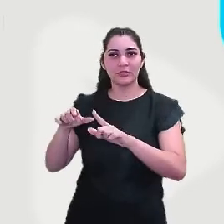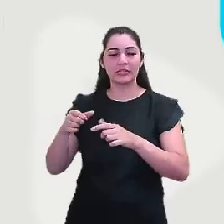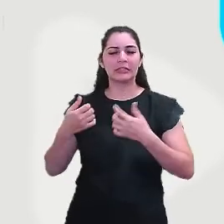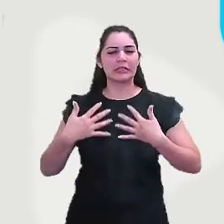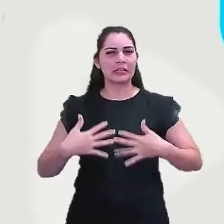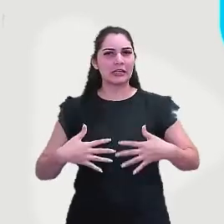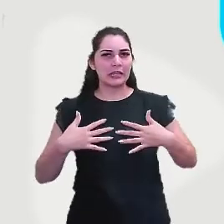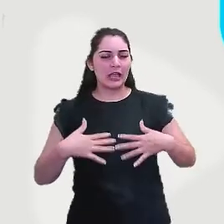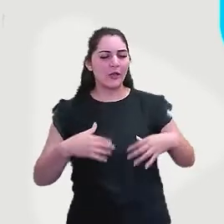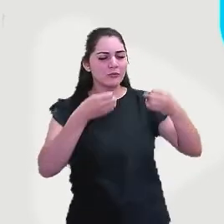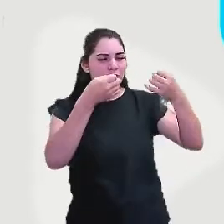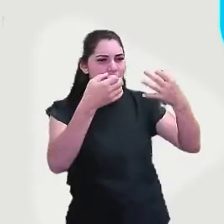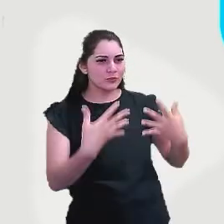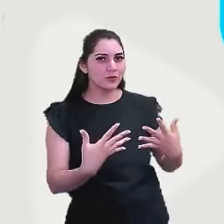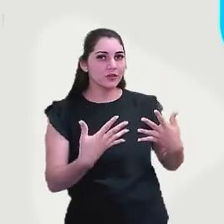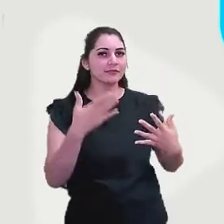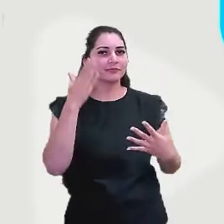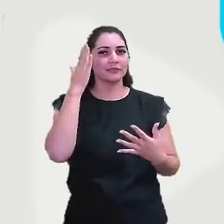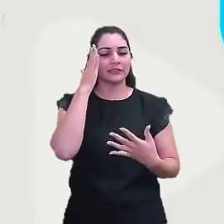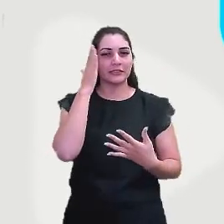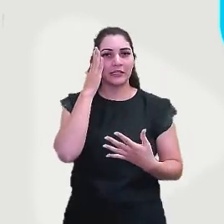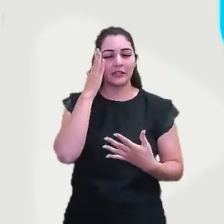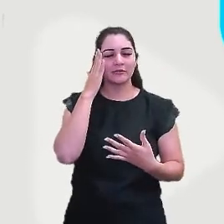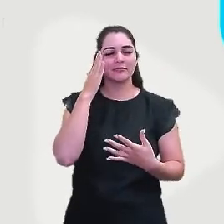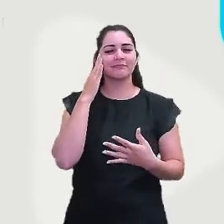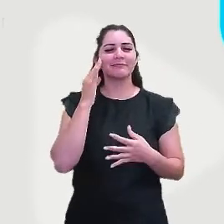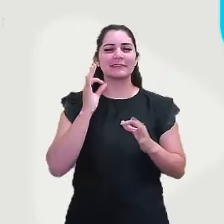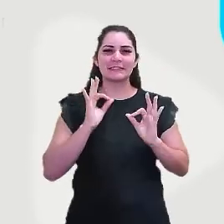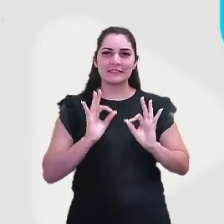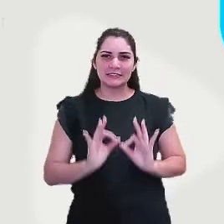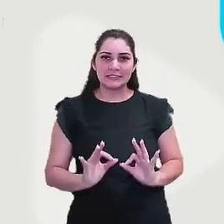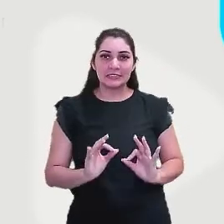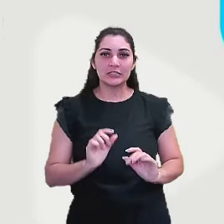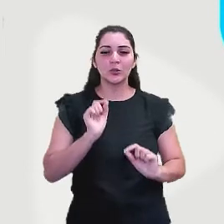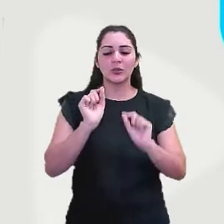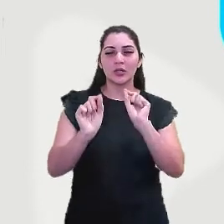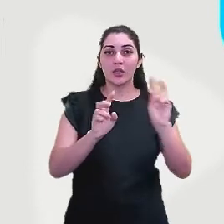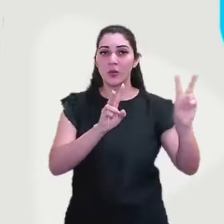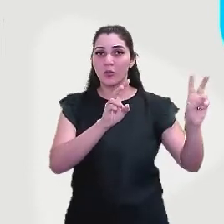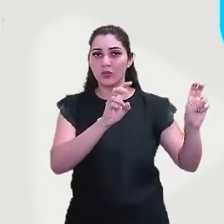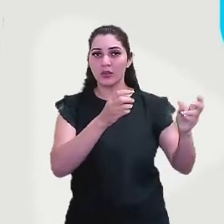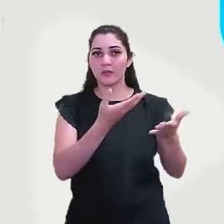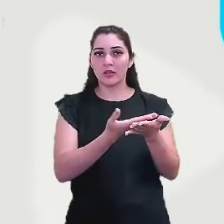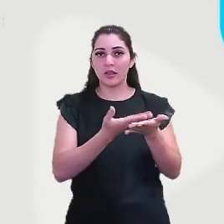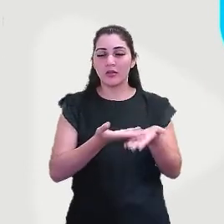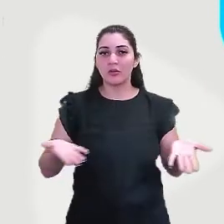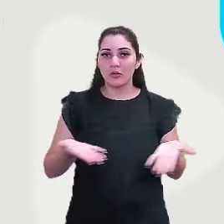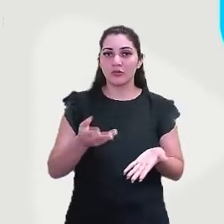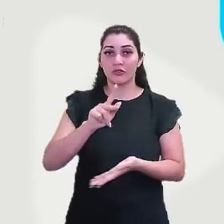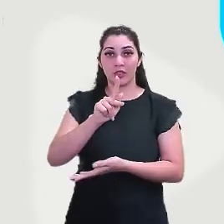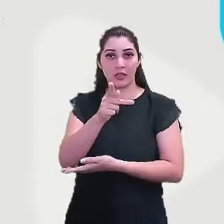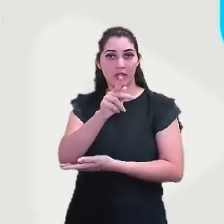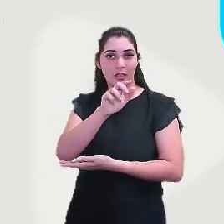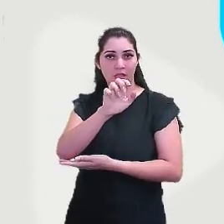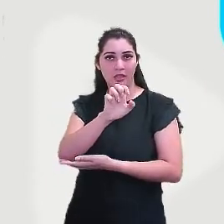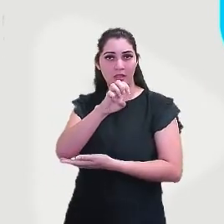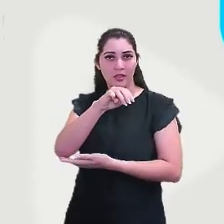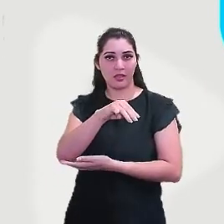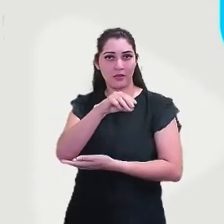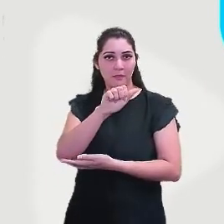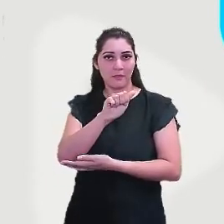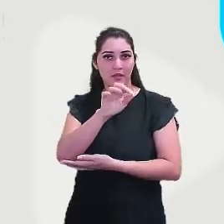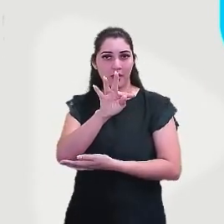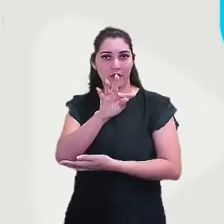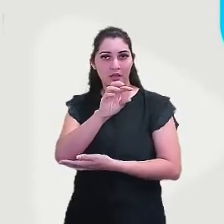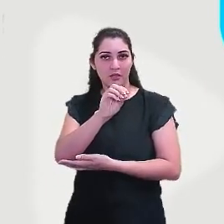para que você possa entender com muita propriedade. A gente vai falar hoje, o tema da nossa aula hoje é hematose. Isso mesmo